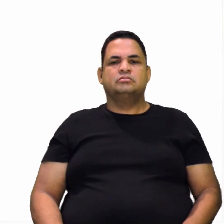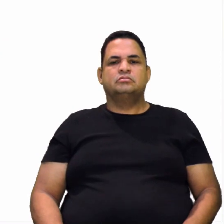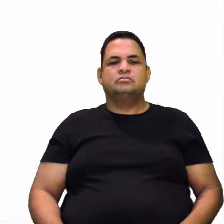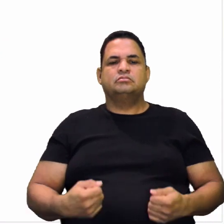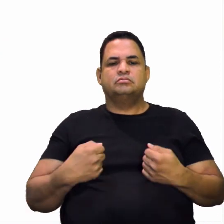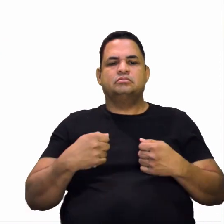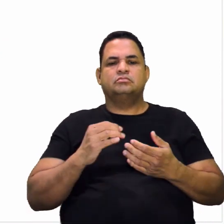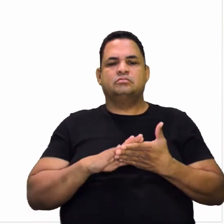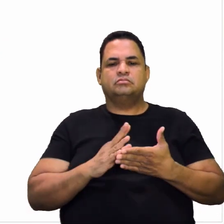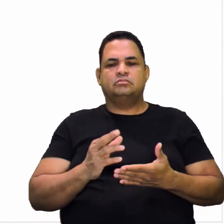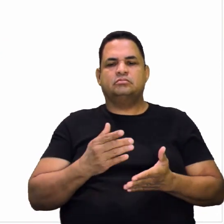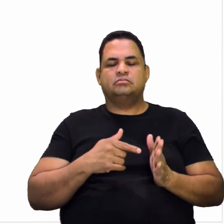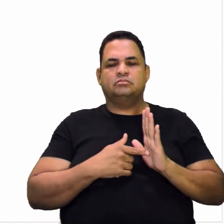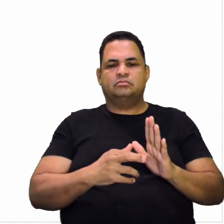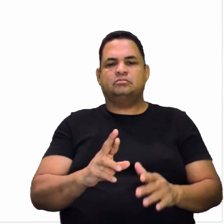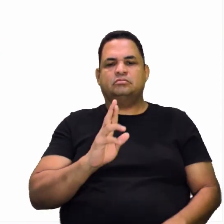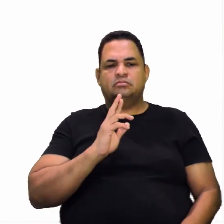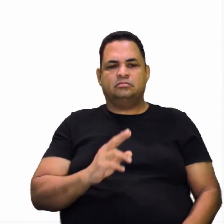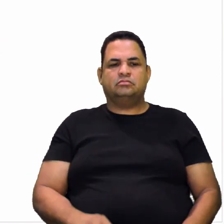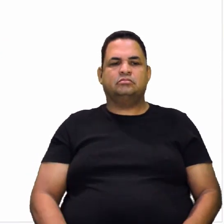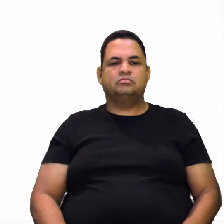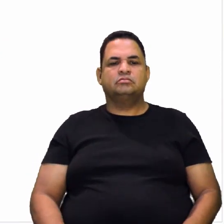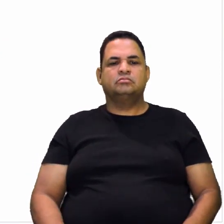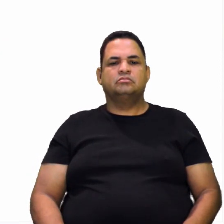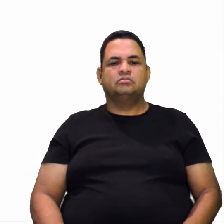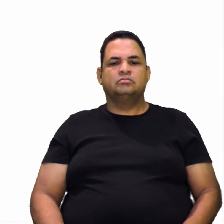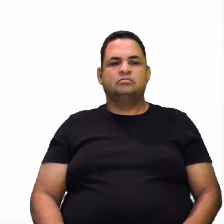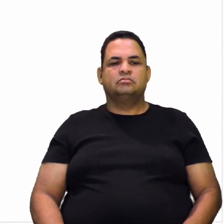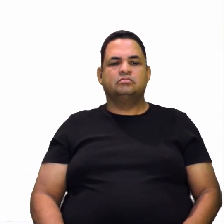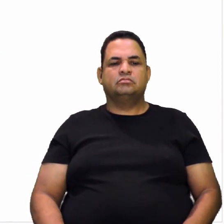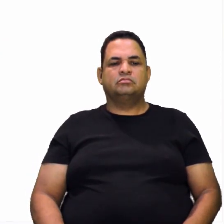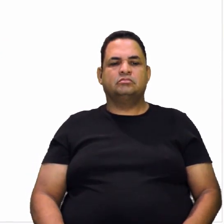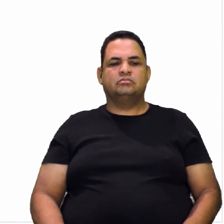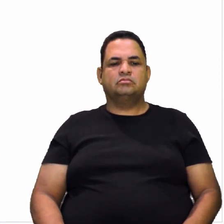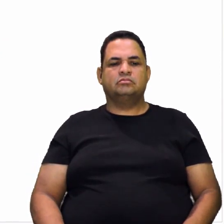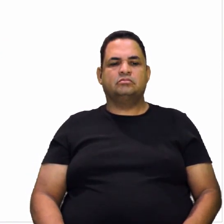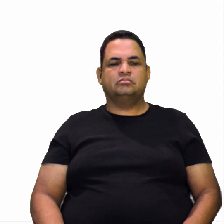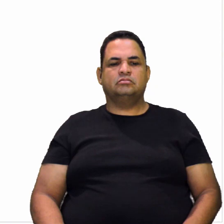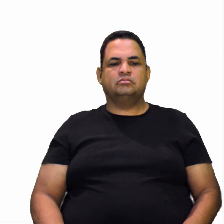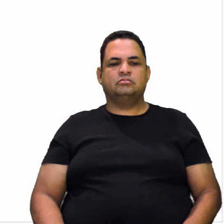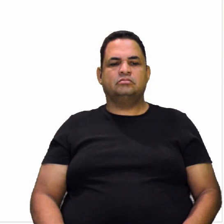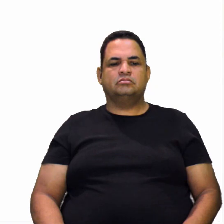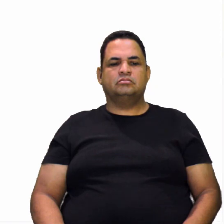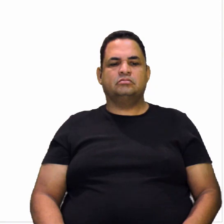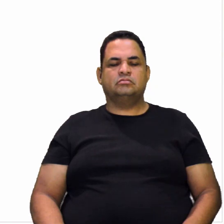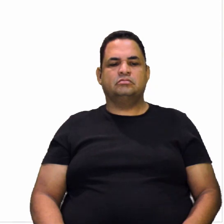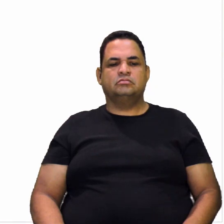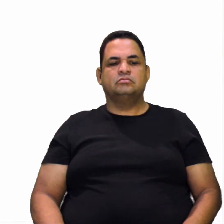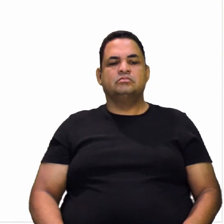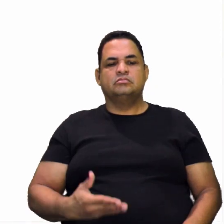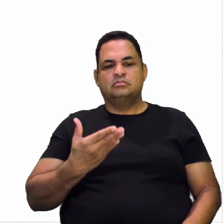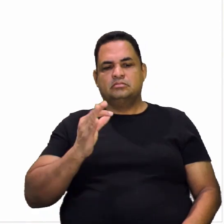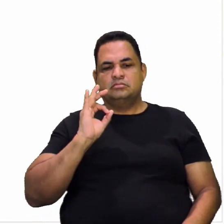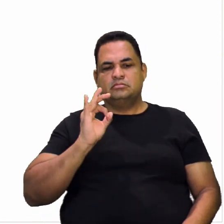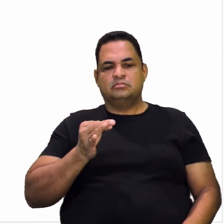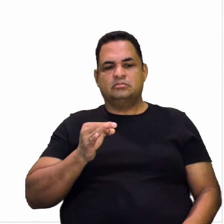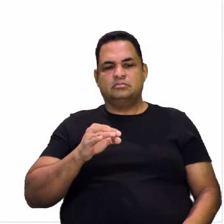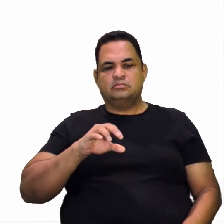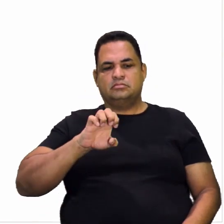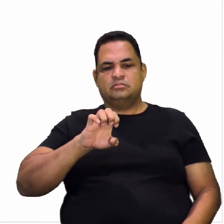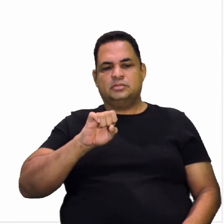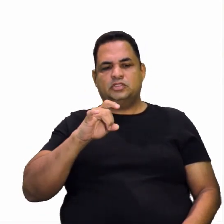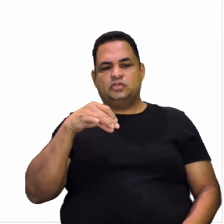para a resposta? Vamos lá, então. A resposta correta, olha aí. Estoicismo.